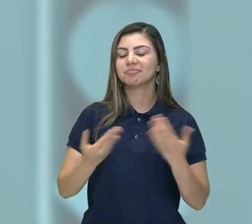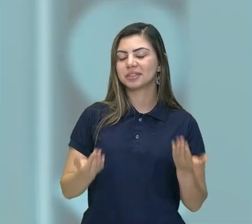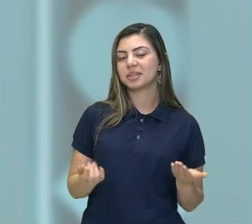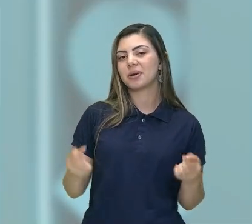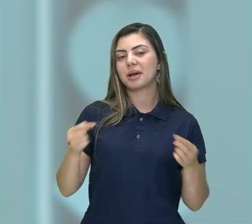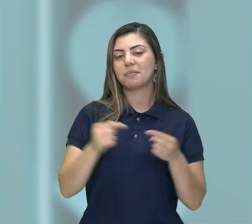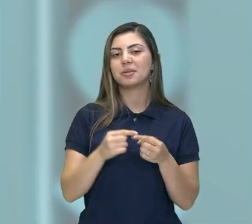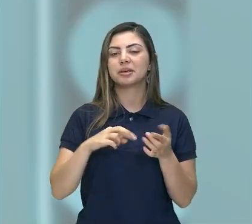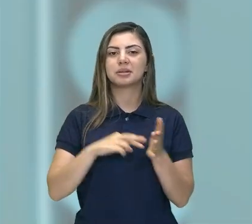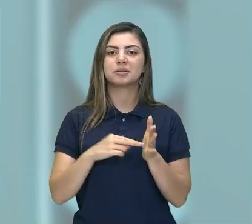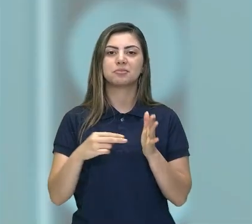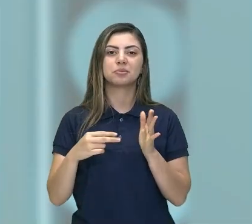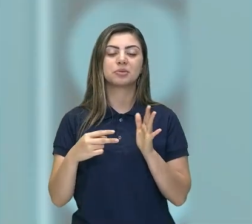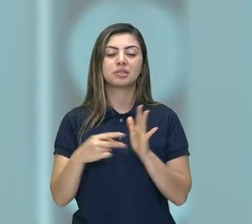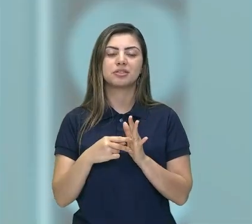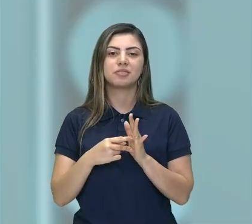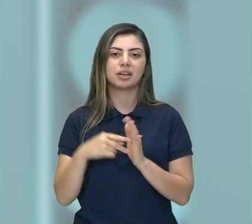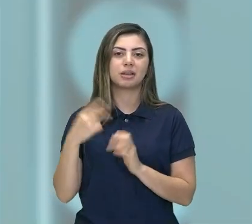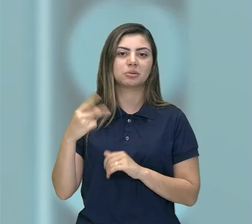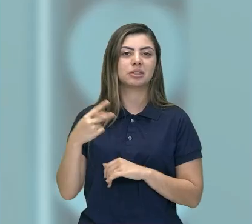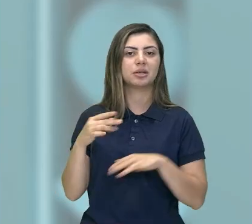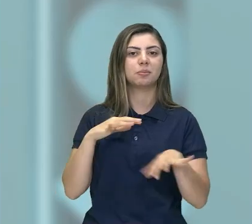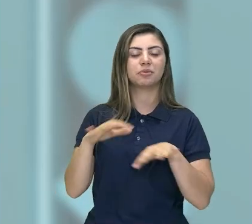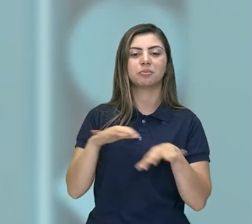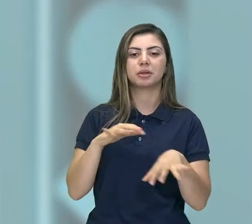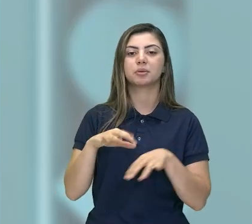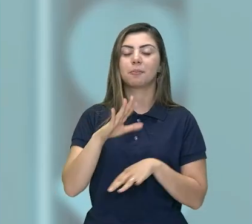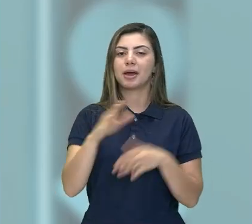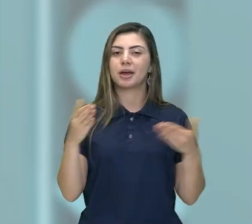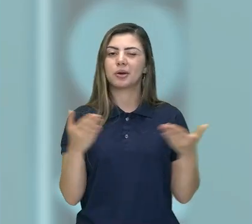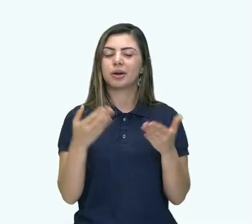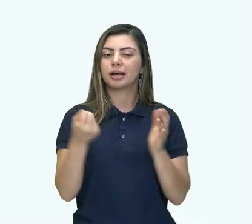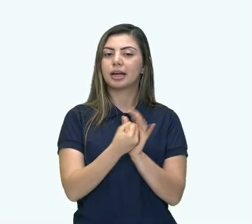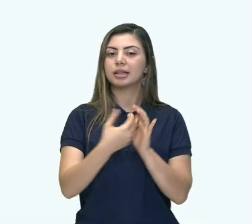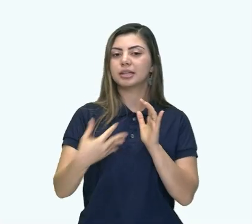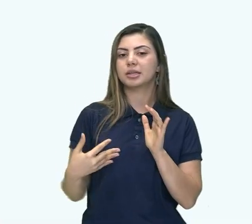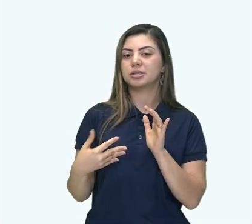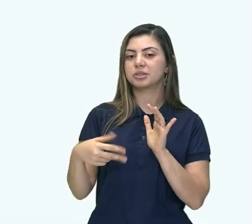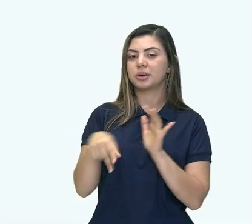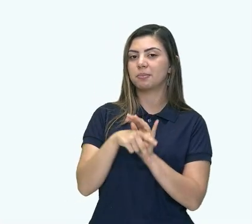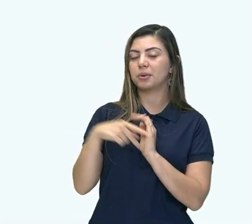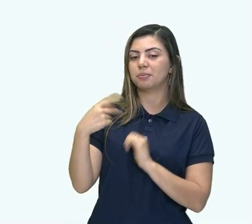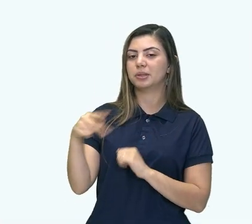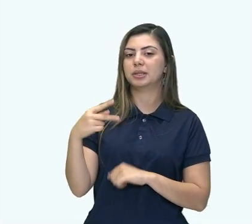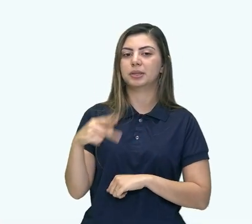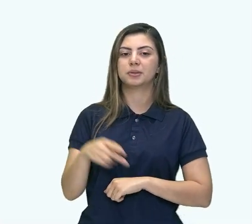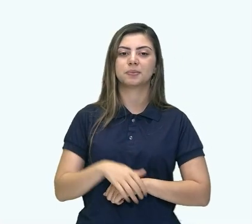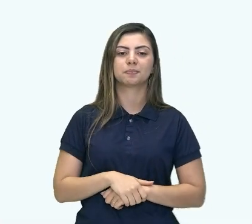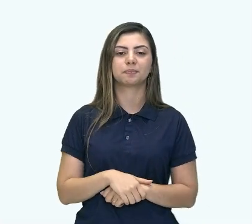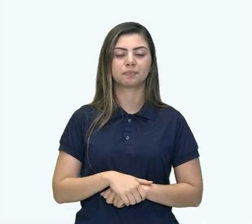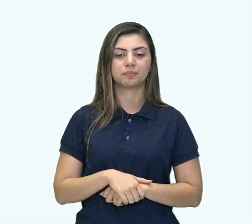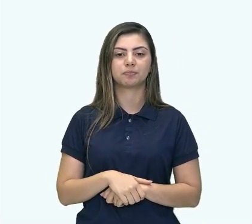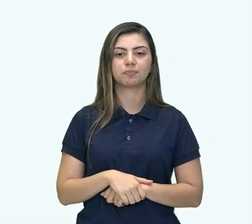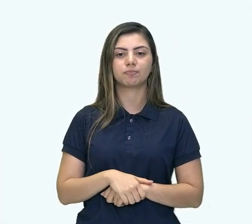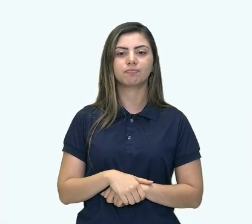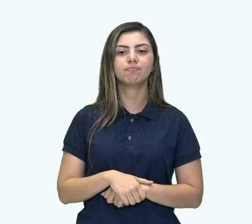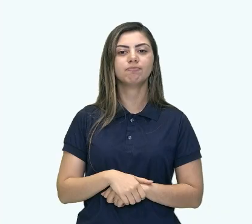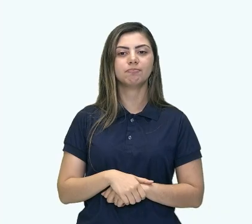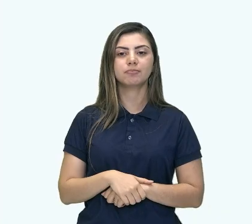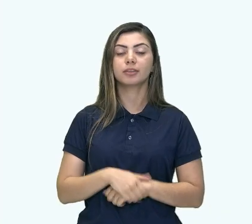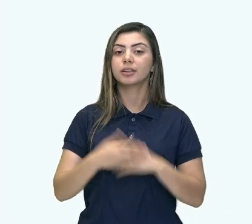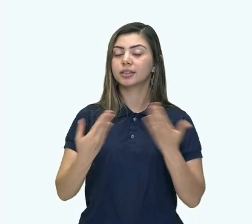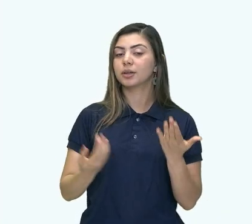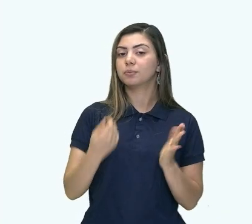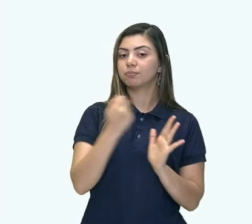movimento armorial. Vamos continuar lá com as características do Ariano Suassuna. Eu quero que vocês acompanhem comigo. Então, características